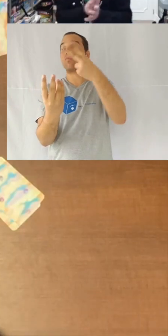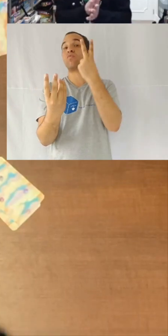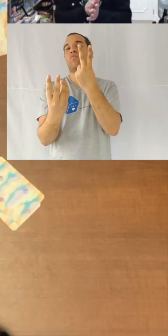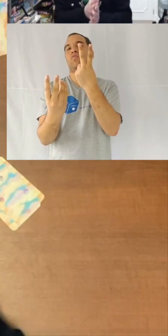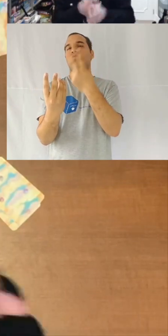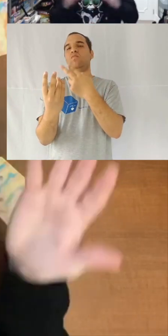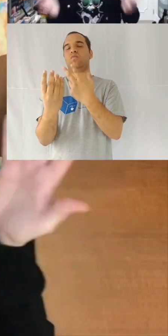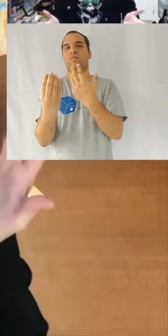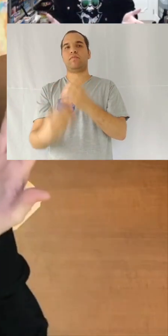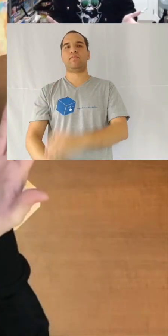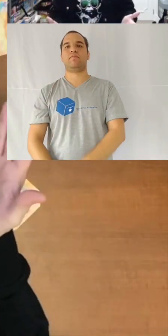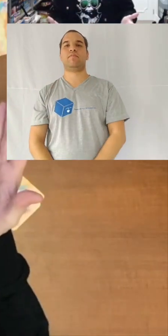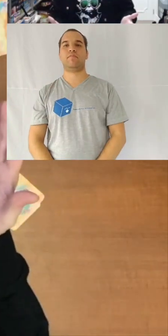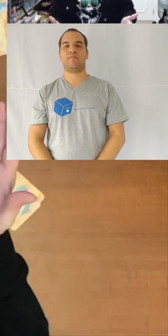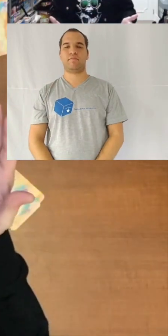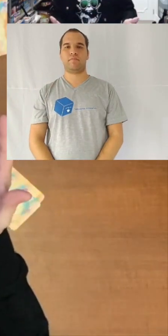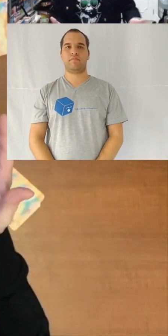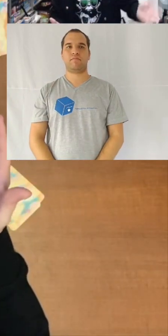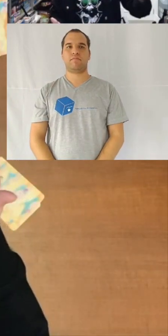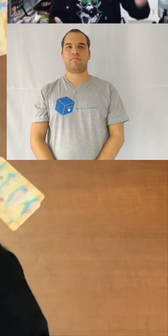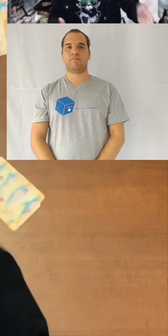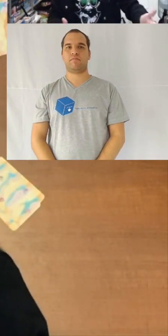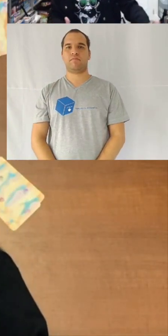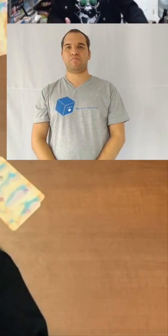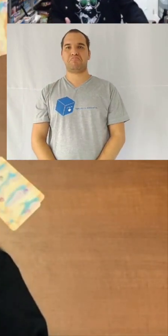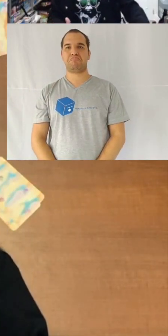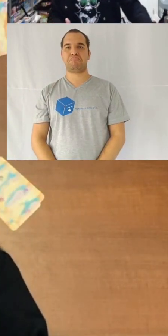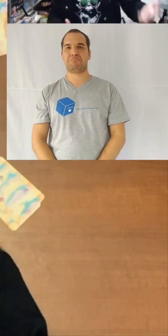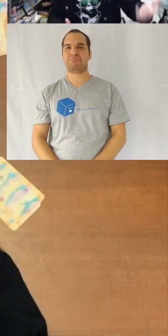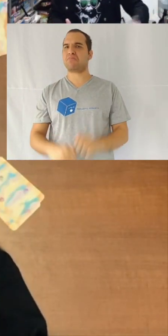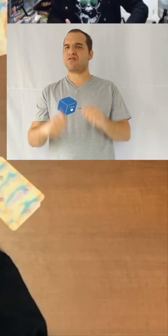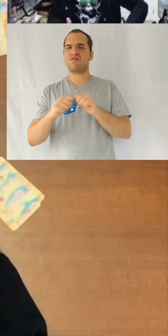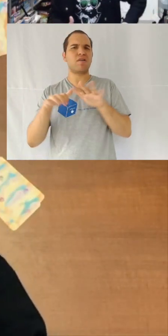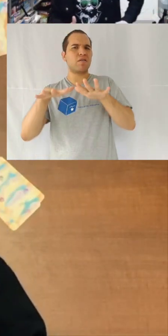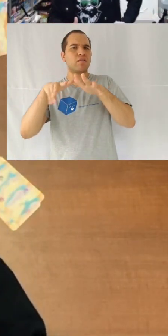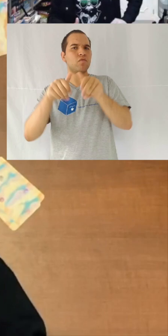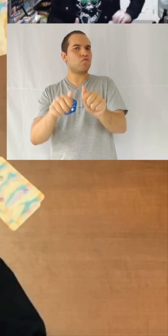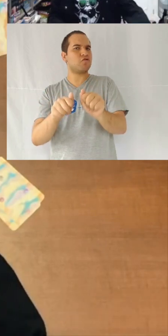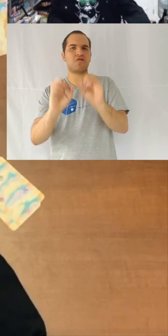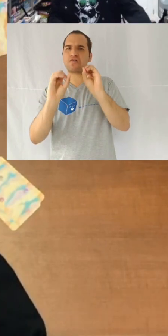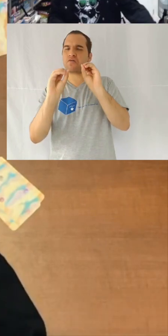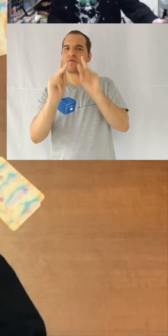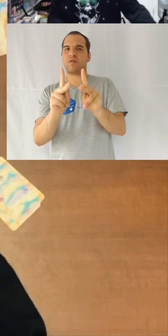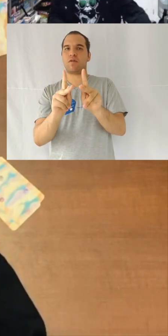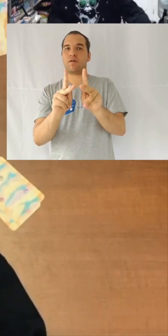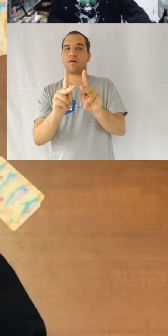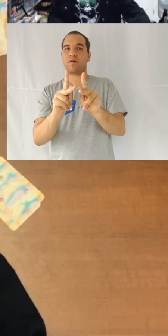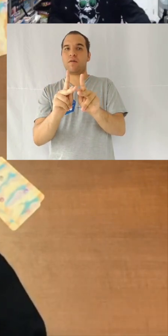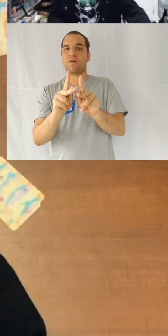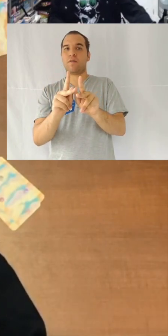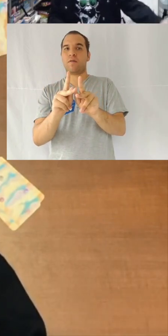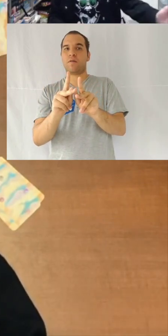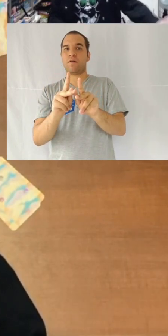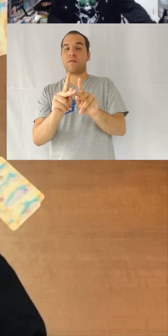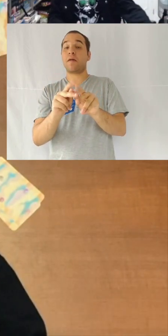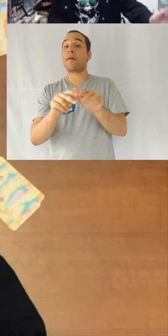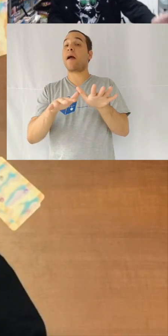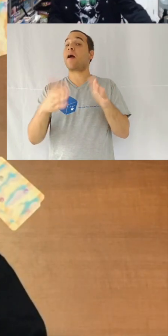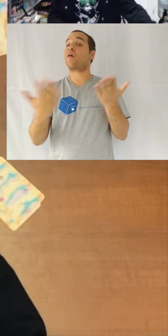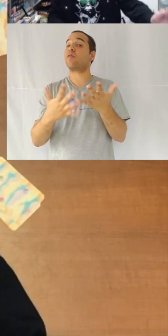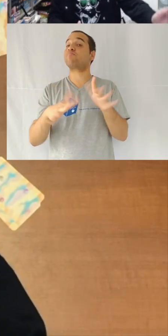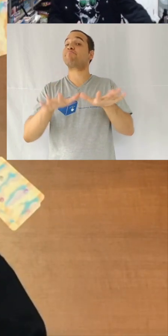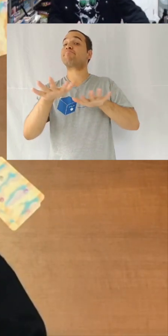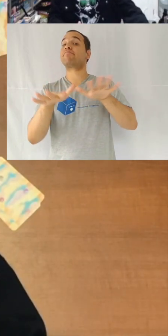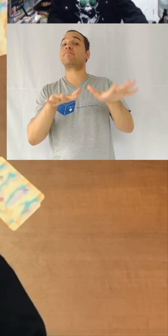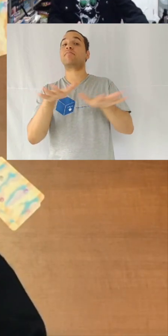Bom, independente de como a rodada transcorreu, ele baixou uma carta, ele comprou uma carta, você vai sempre terminar sua rodada com duas